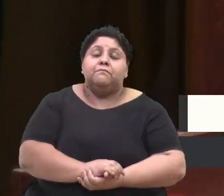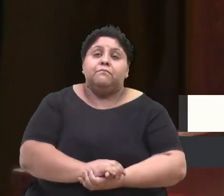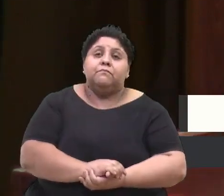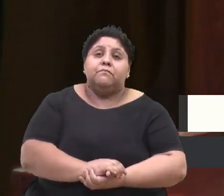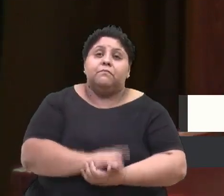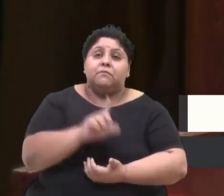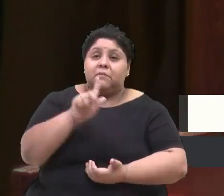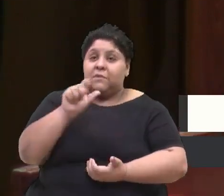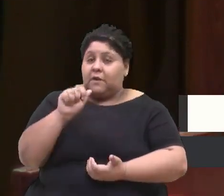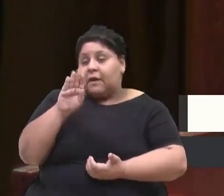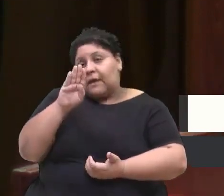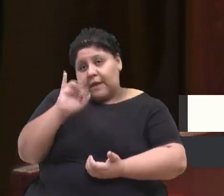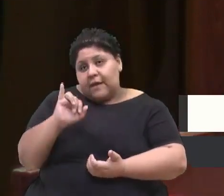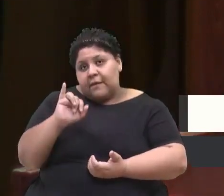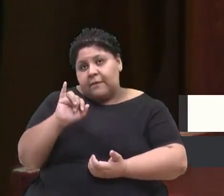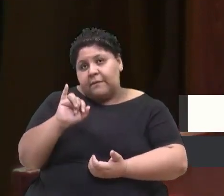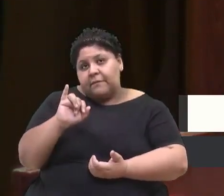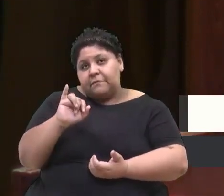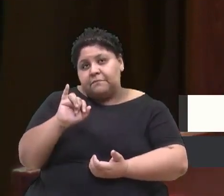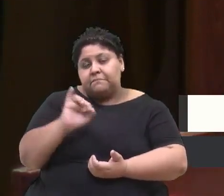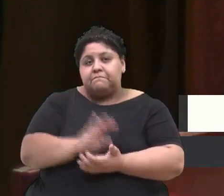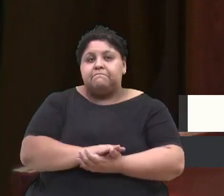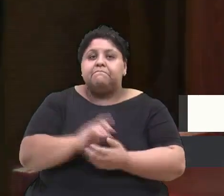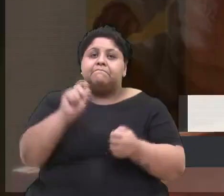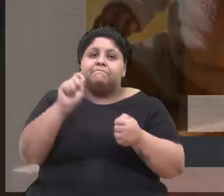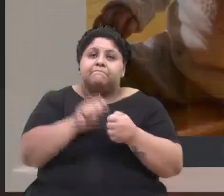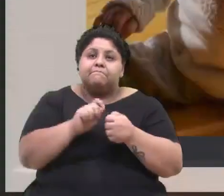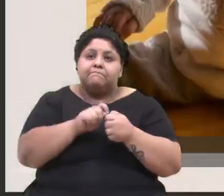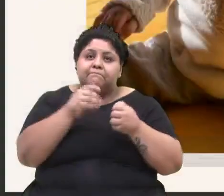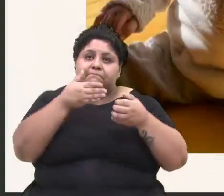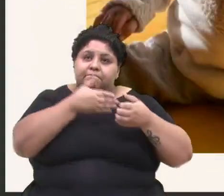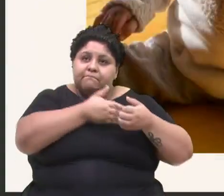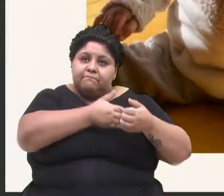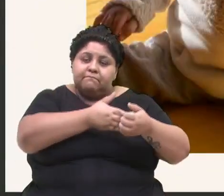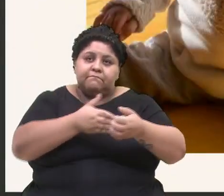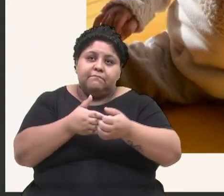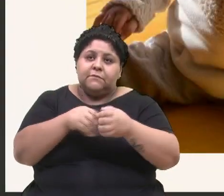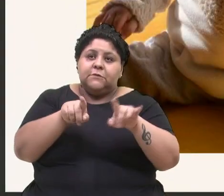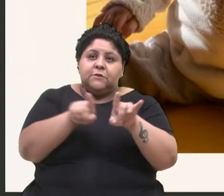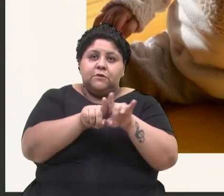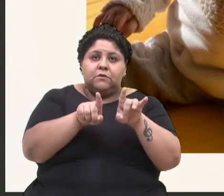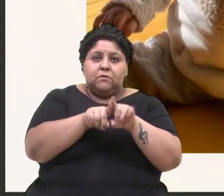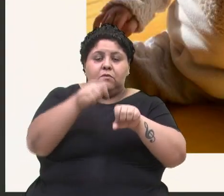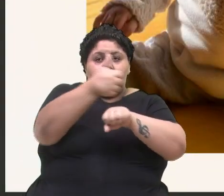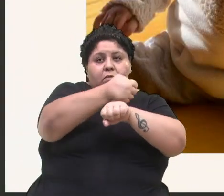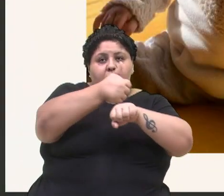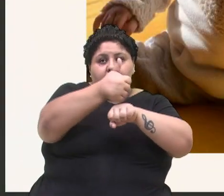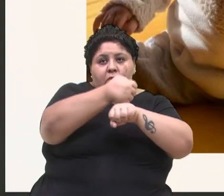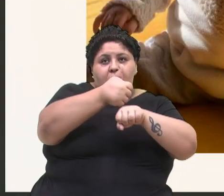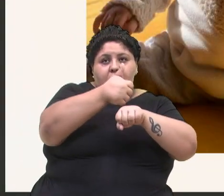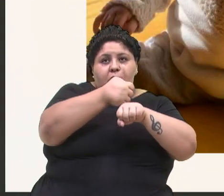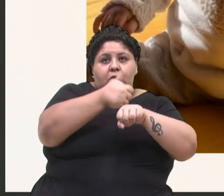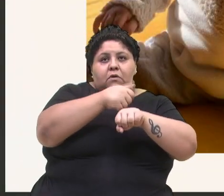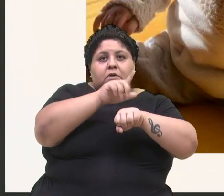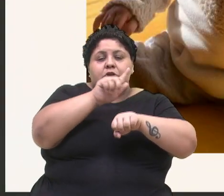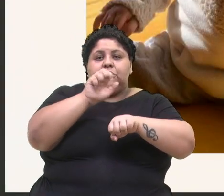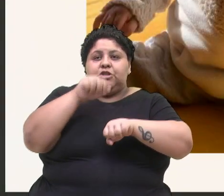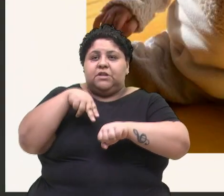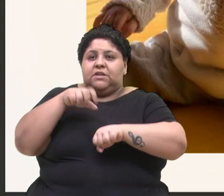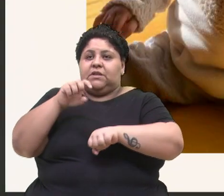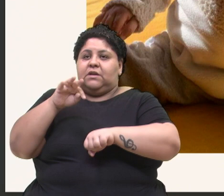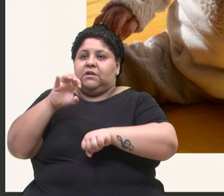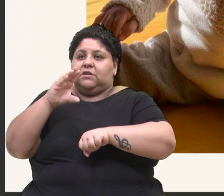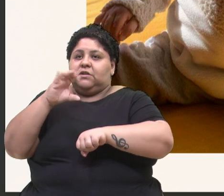Gabi, né, faz o acompanhamento com geneticista, com gastroenterologista,